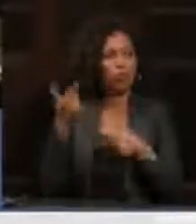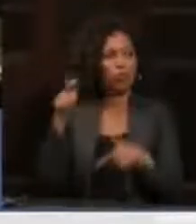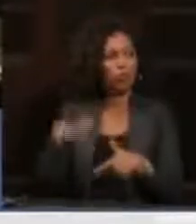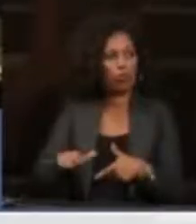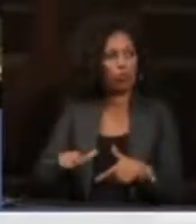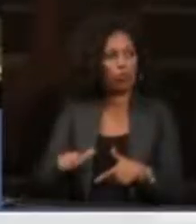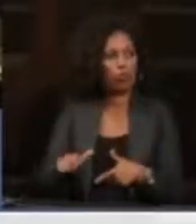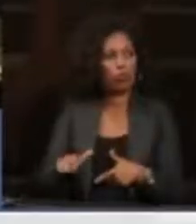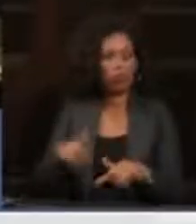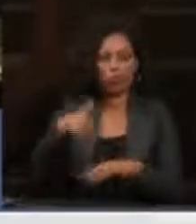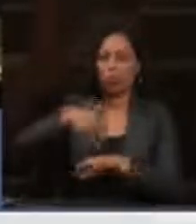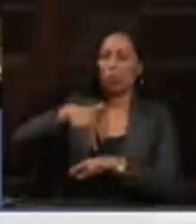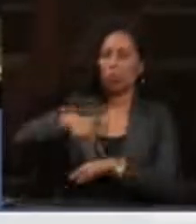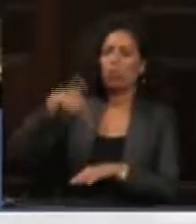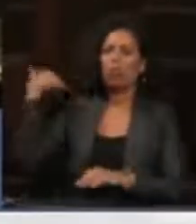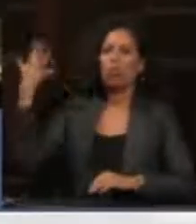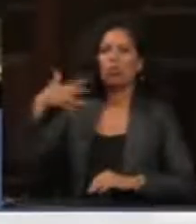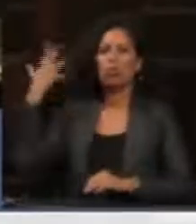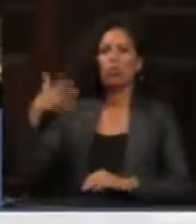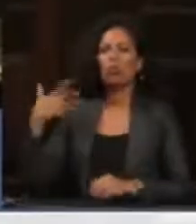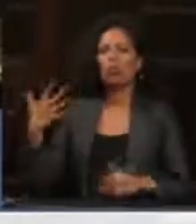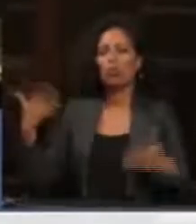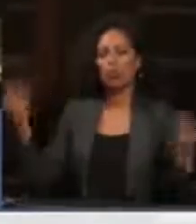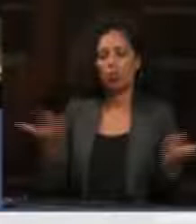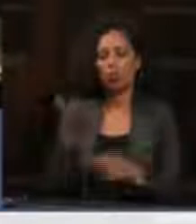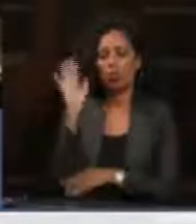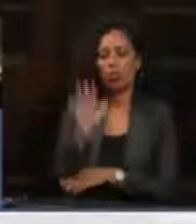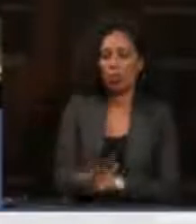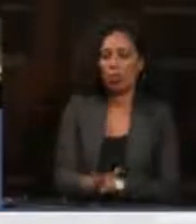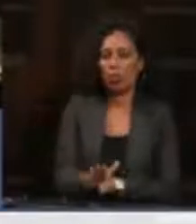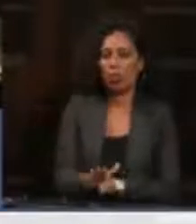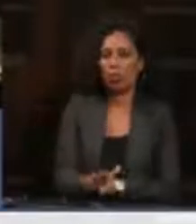vez uso da tribuna nessa tarde